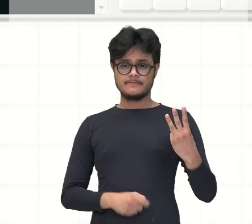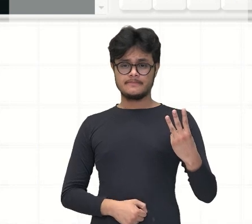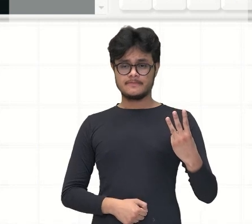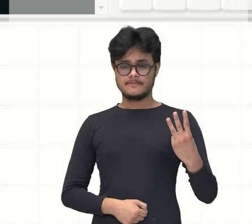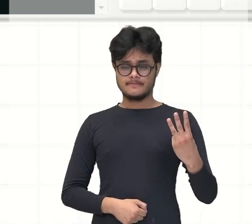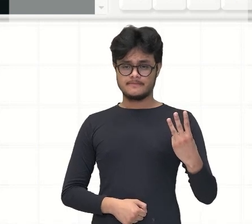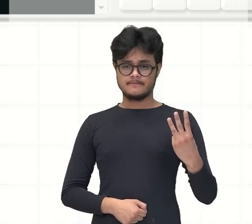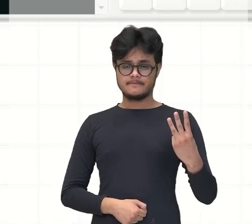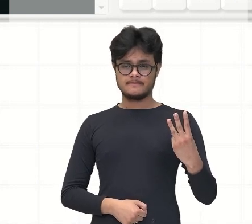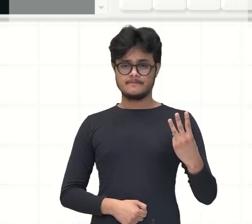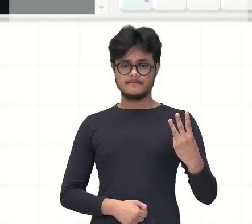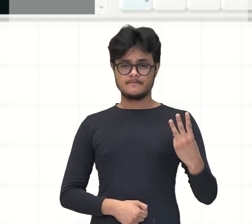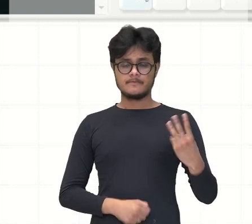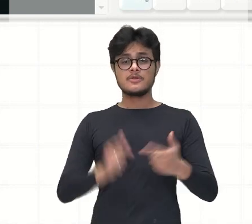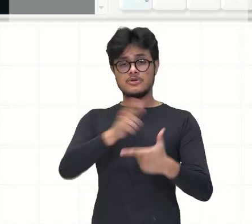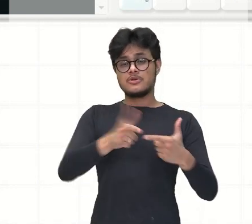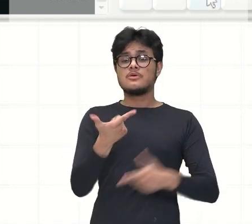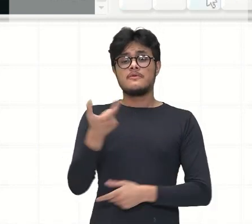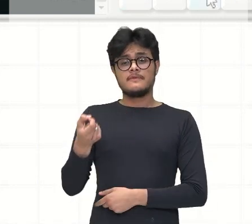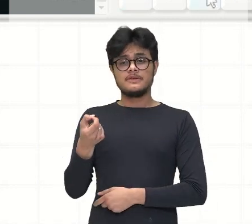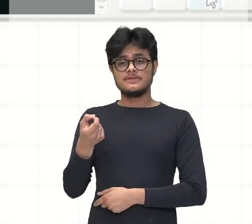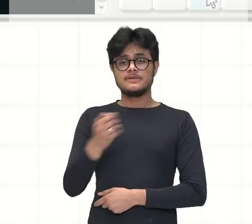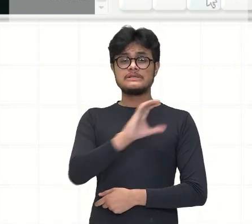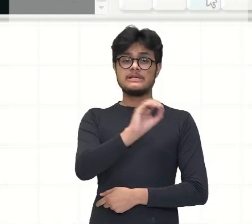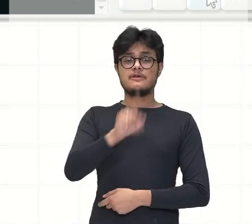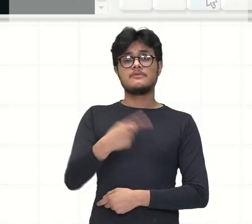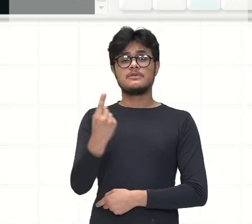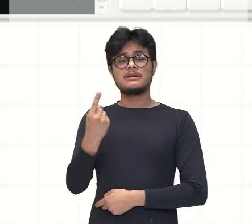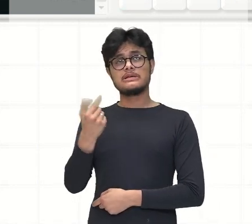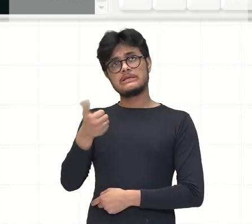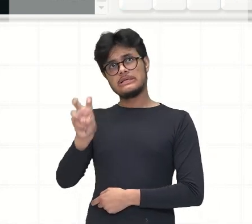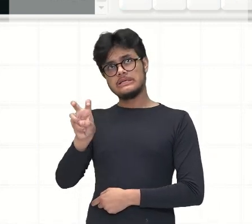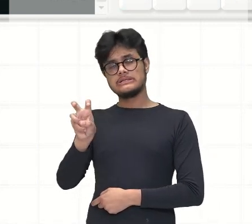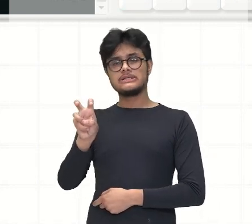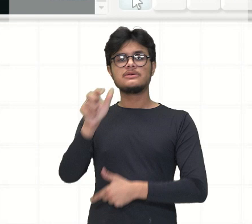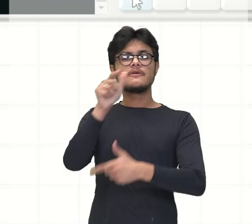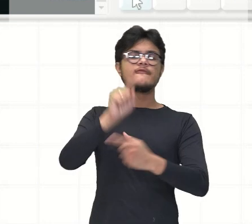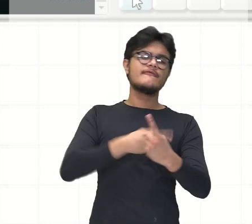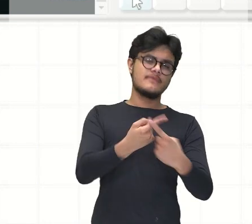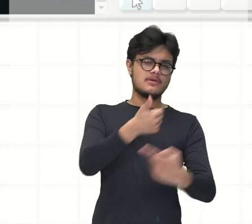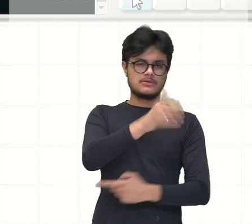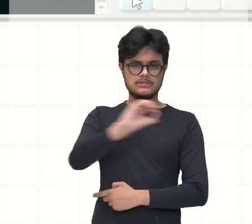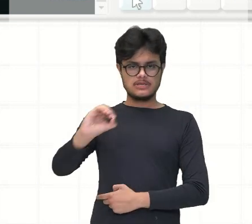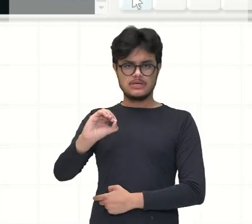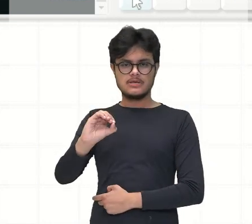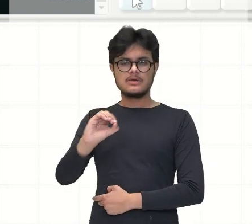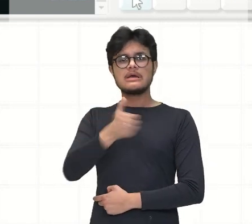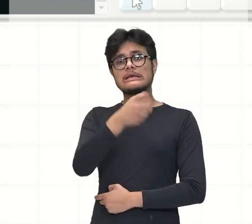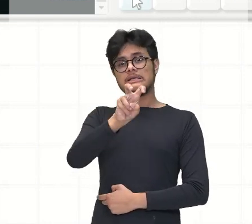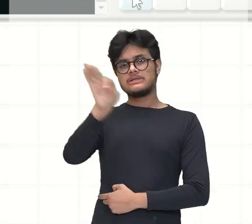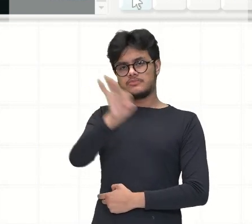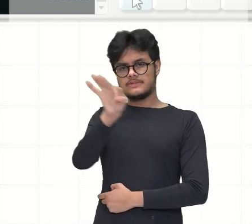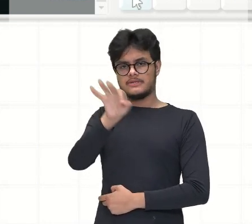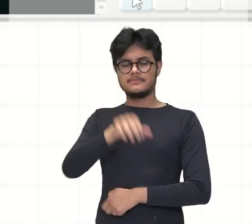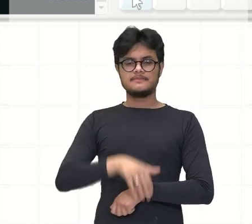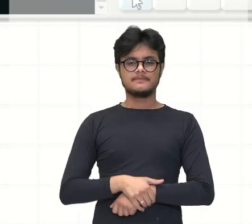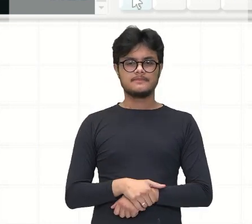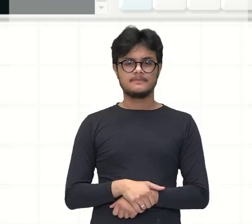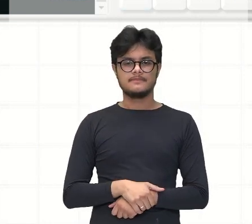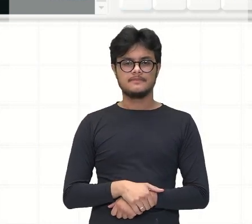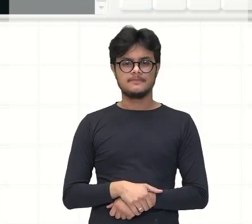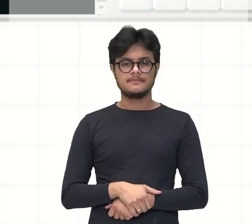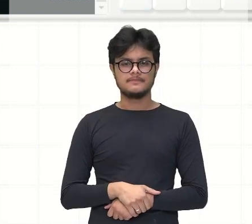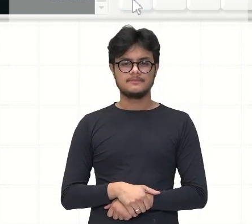de maracujá, 3 dividido por 20, é igual a 0,15 multiplicado por 100, né?